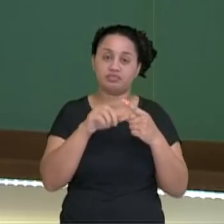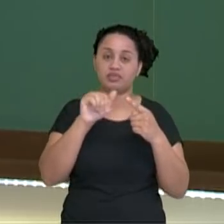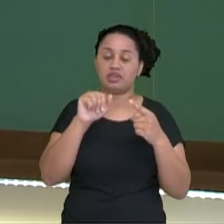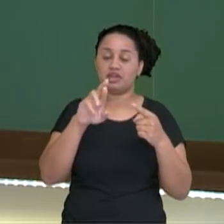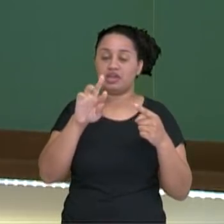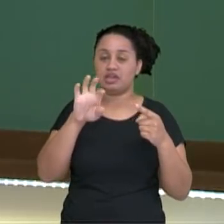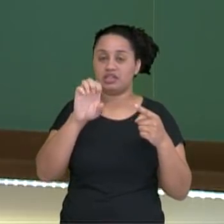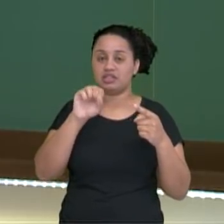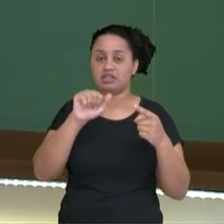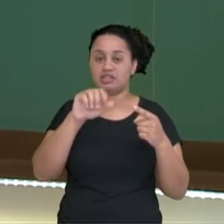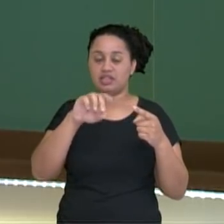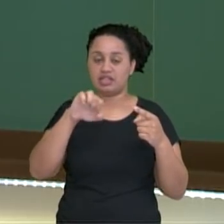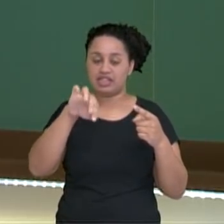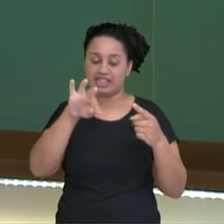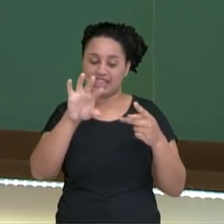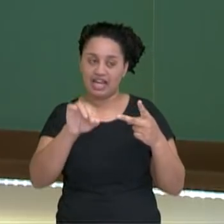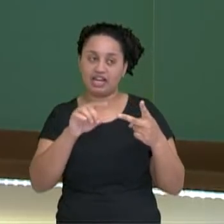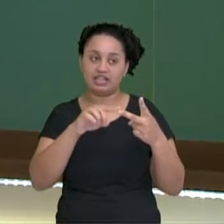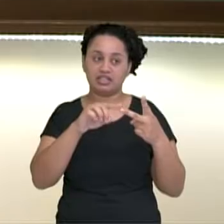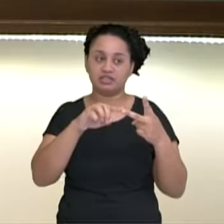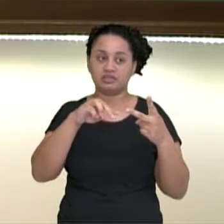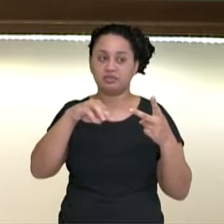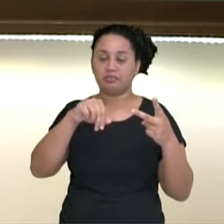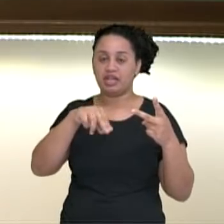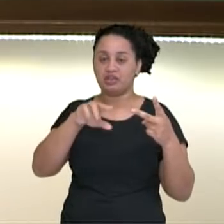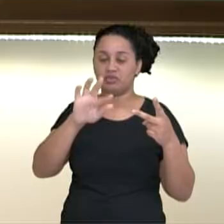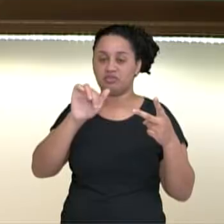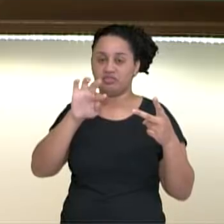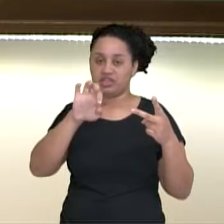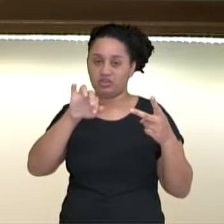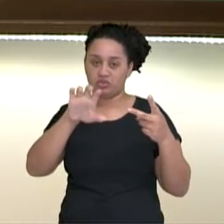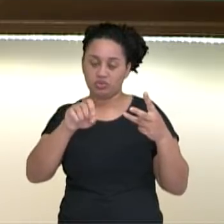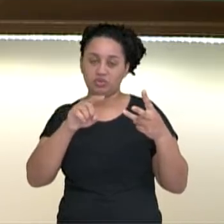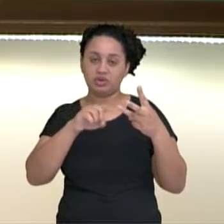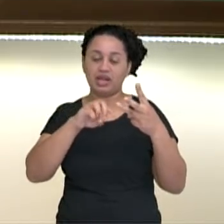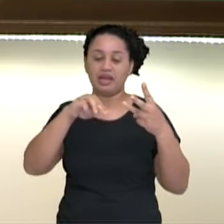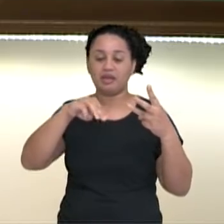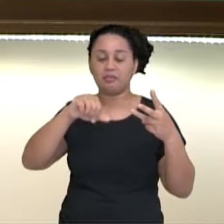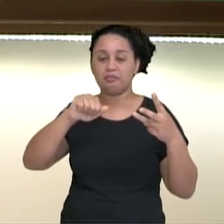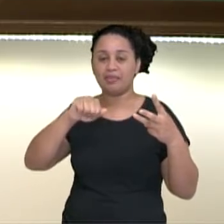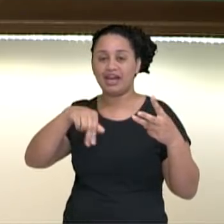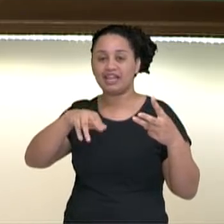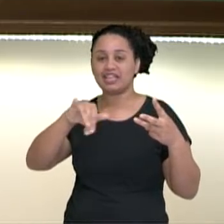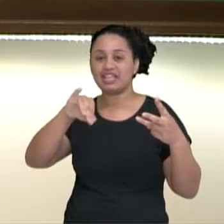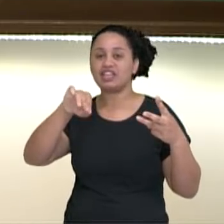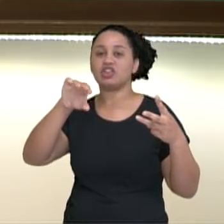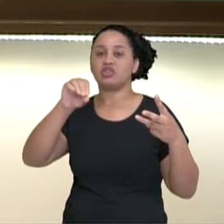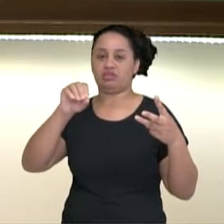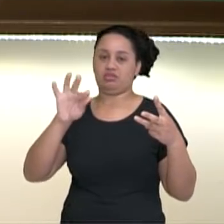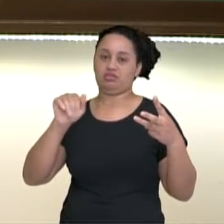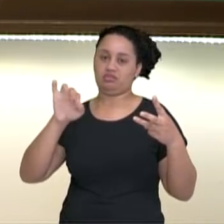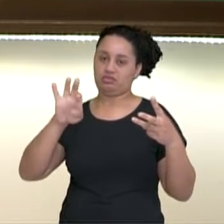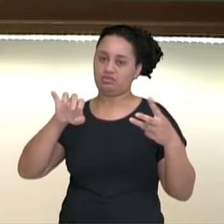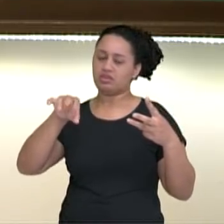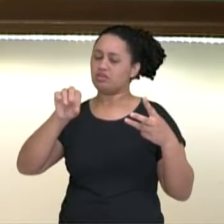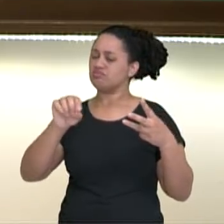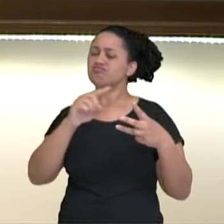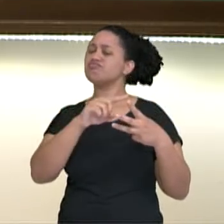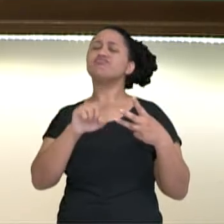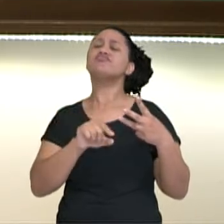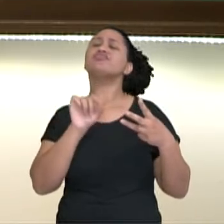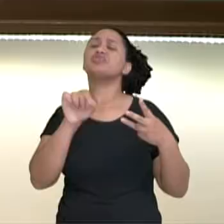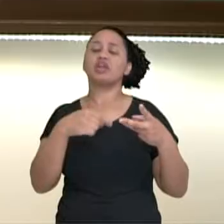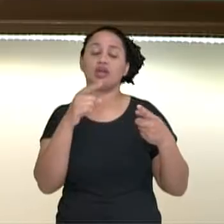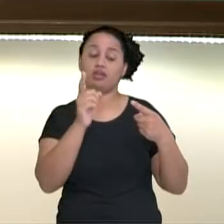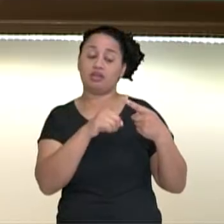a manufatura e a maquinofatura. Começamos falando sobre o artesanato. O artesanato, ele